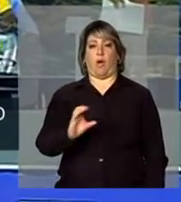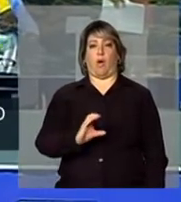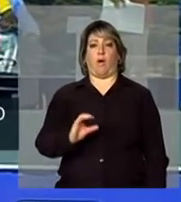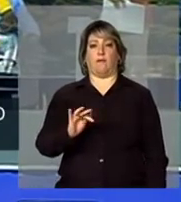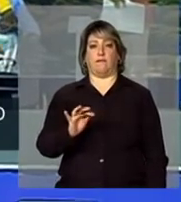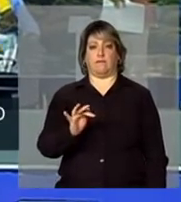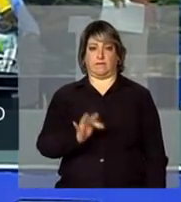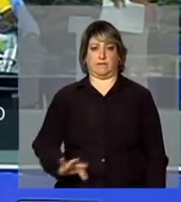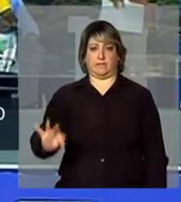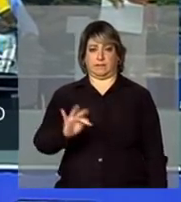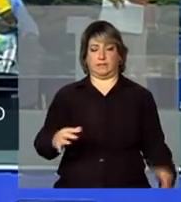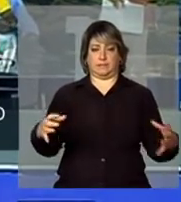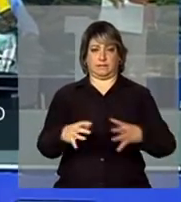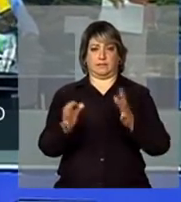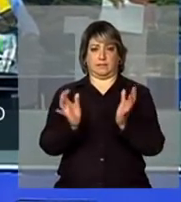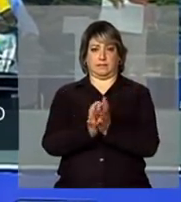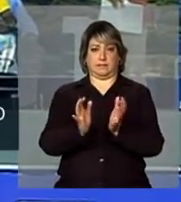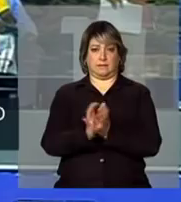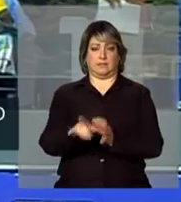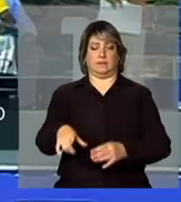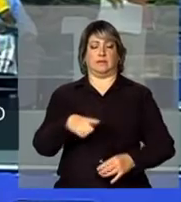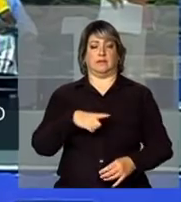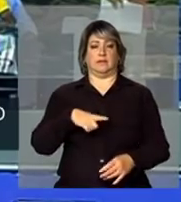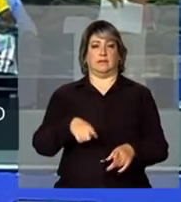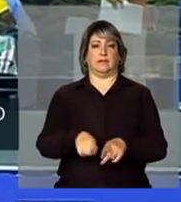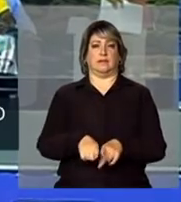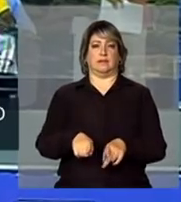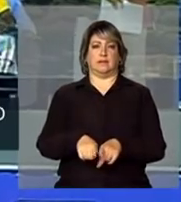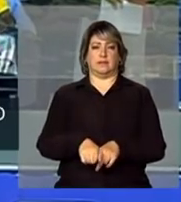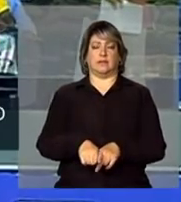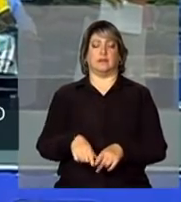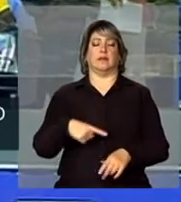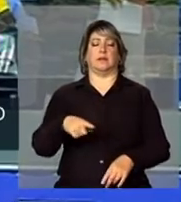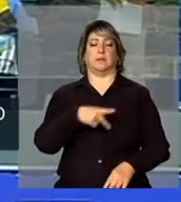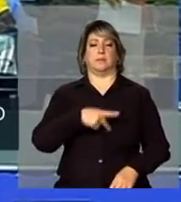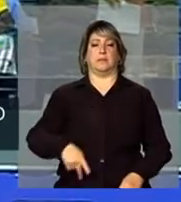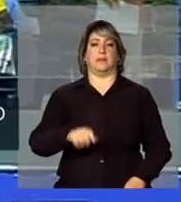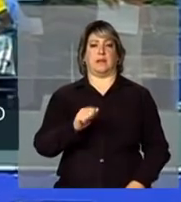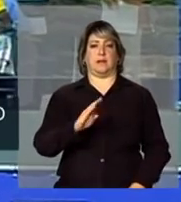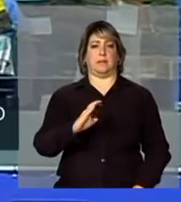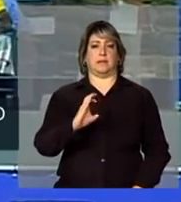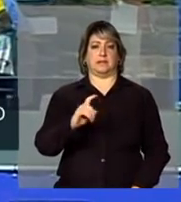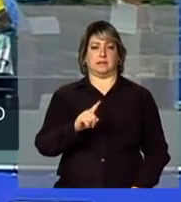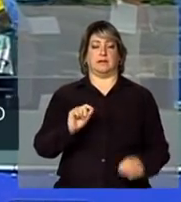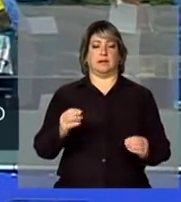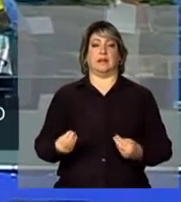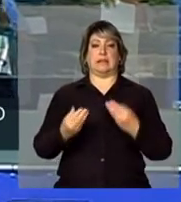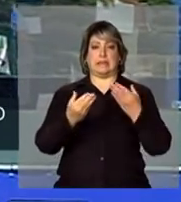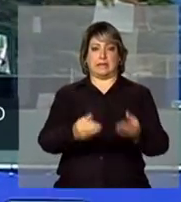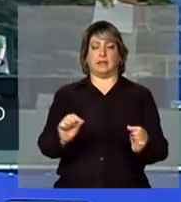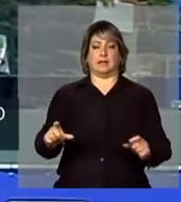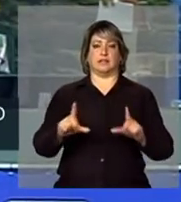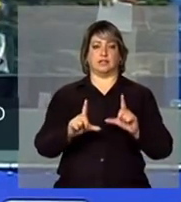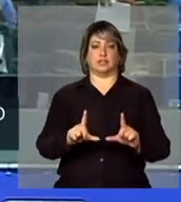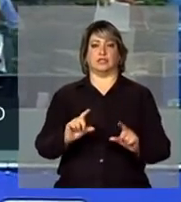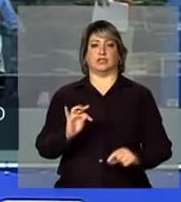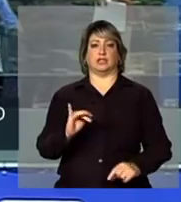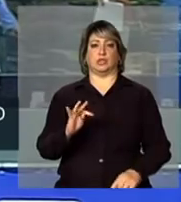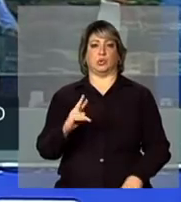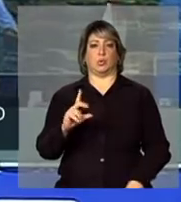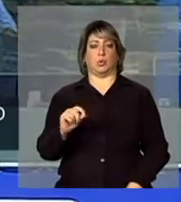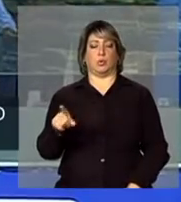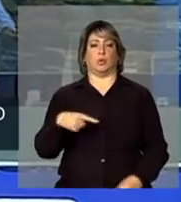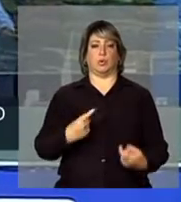Agricultura, e o presidente da ABCZ, Eduardo Biagi, para fazer a entrega do título de sócio